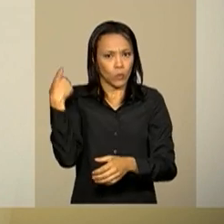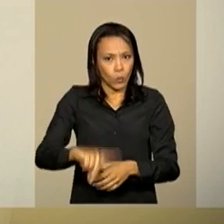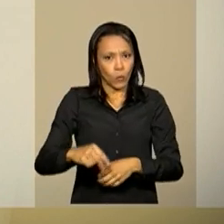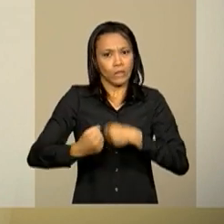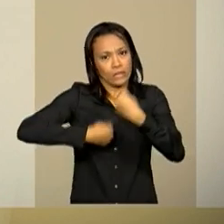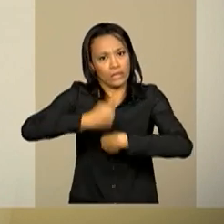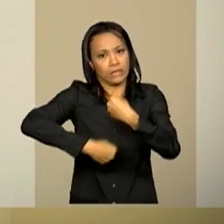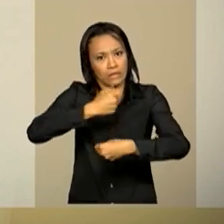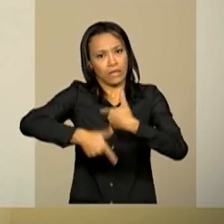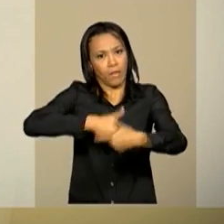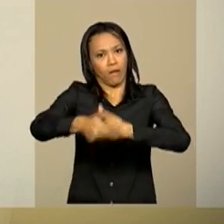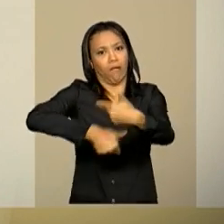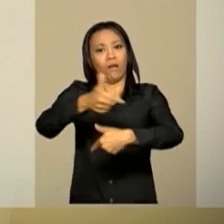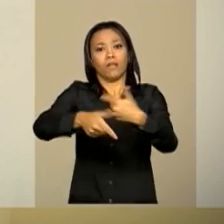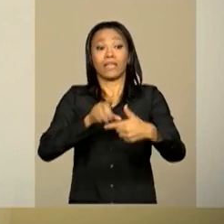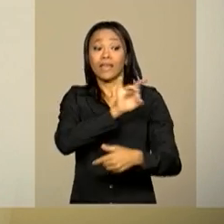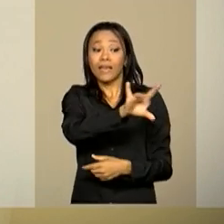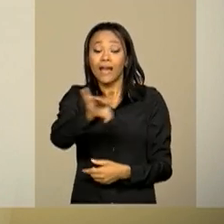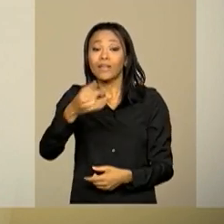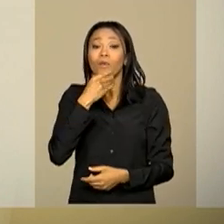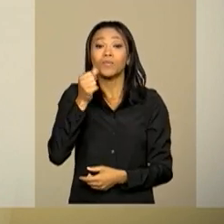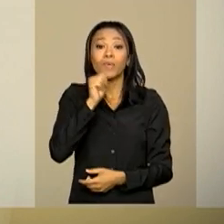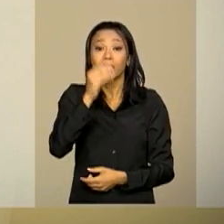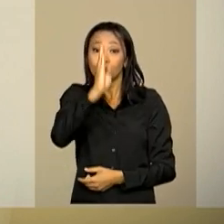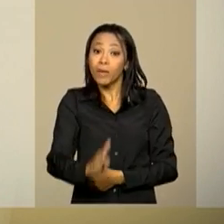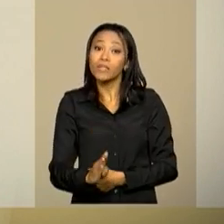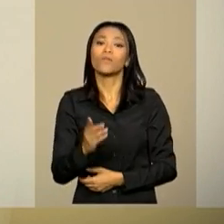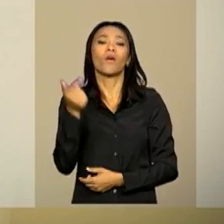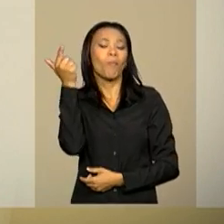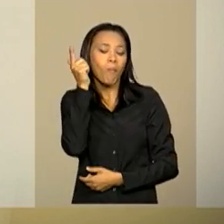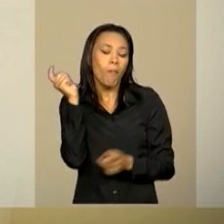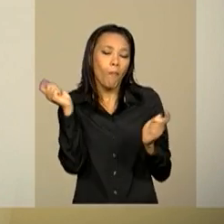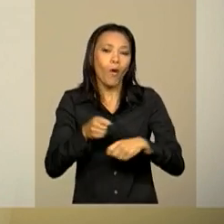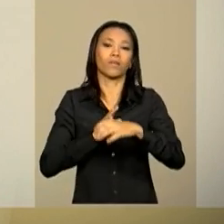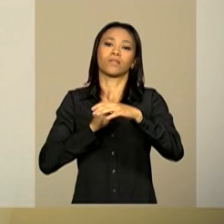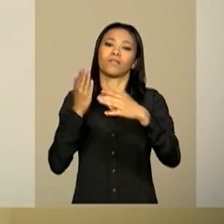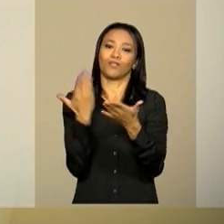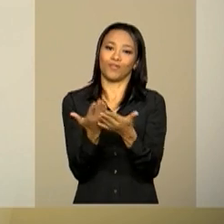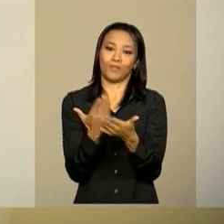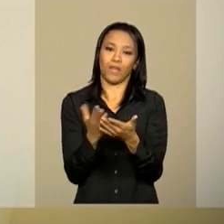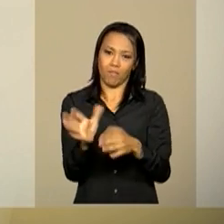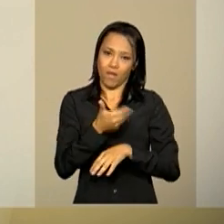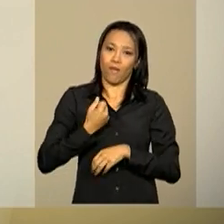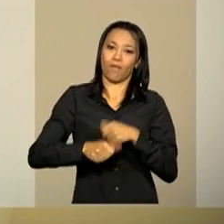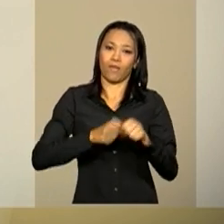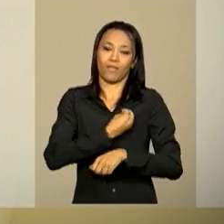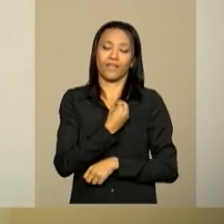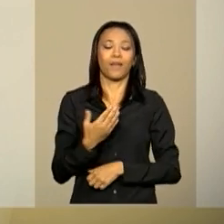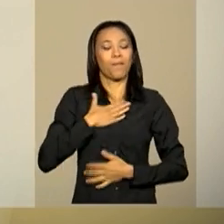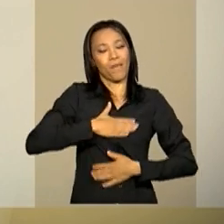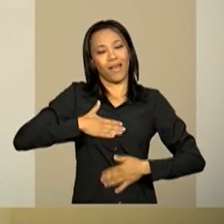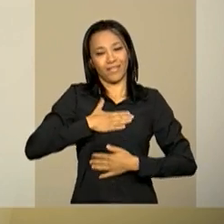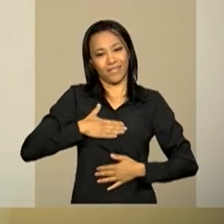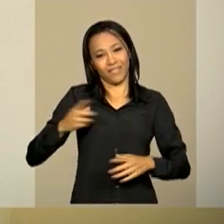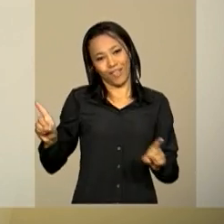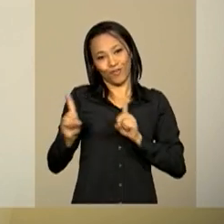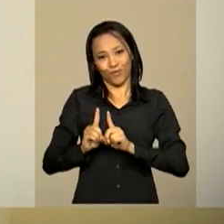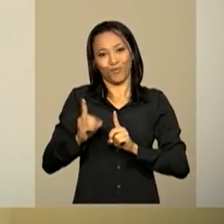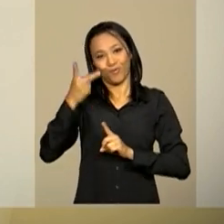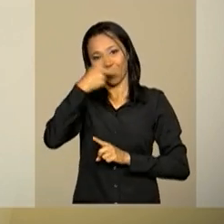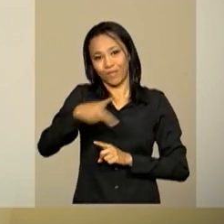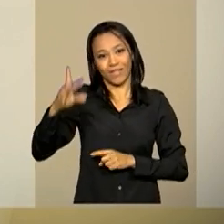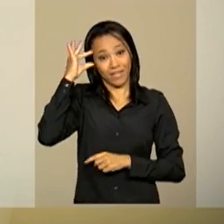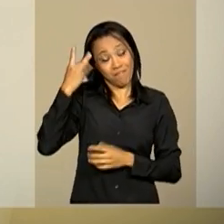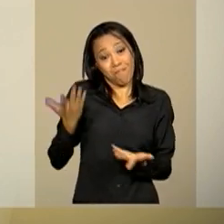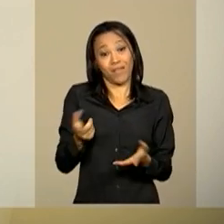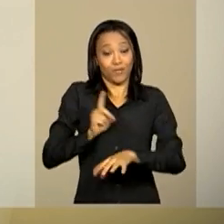que cada brasileiro e cada brasileira tenha condições de estudar e melhorar de vida presidenta é um prazer começar o ano aqui ao lado da senhora agora